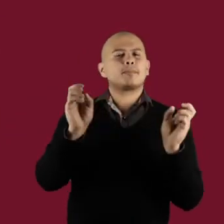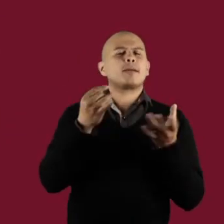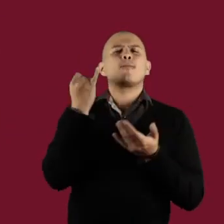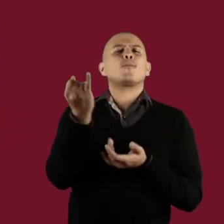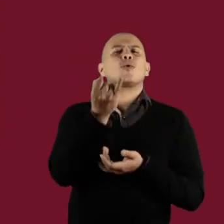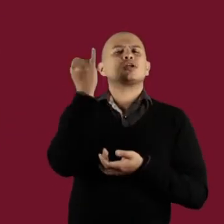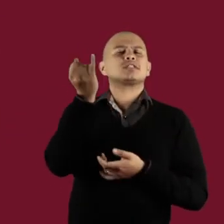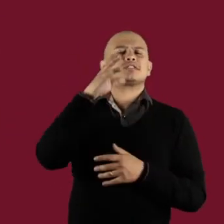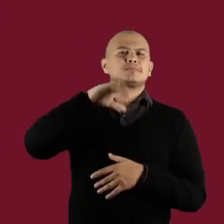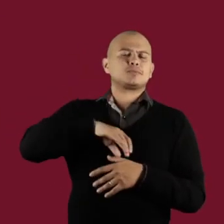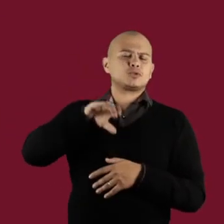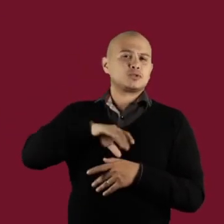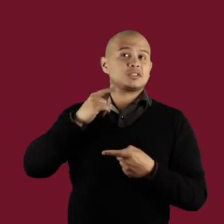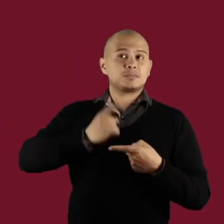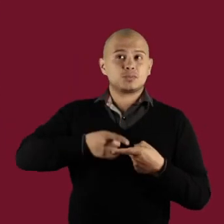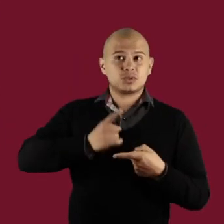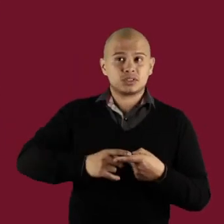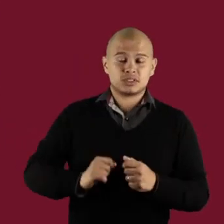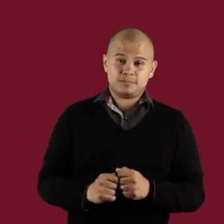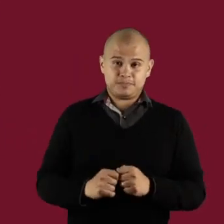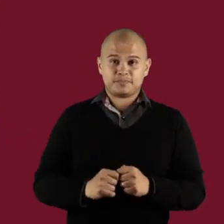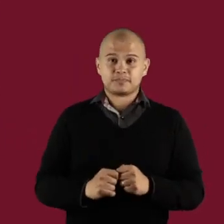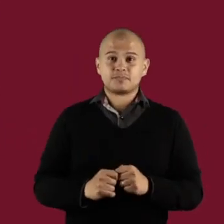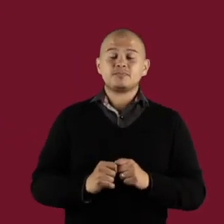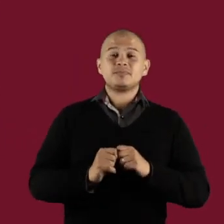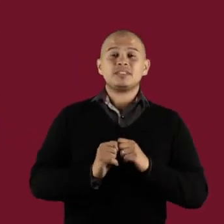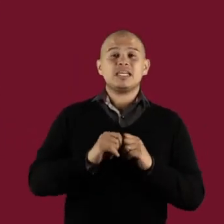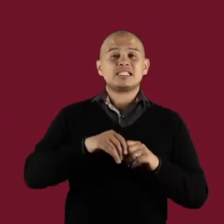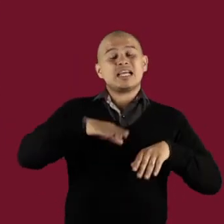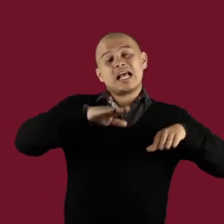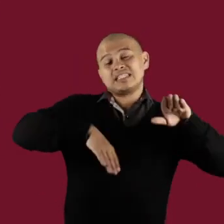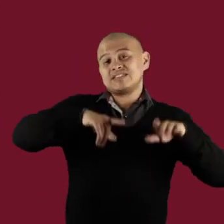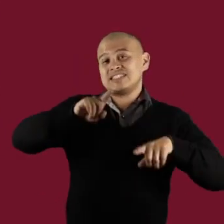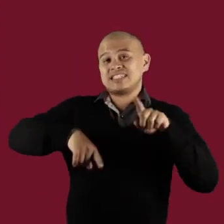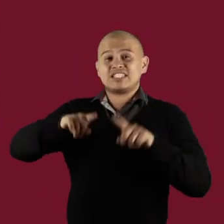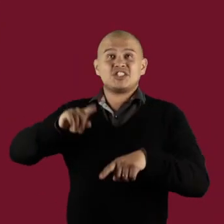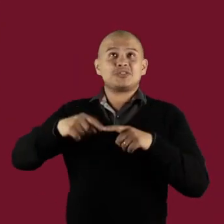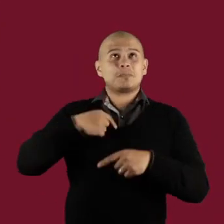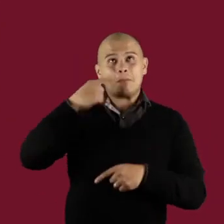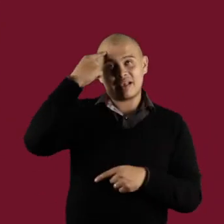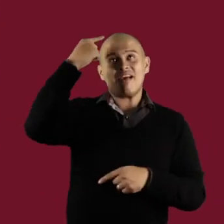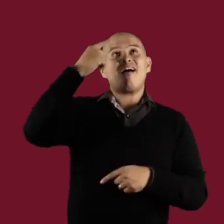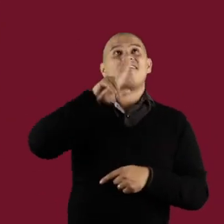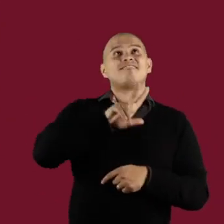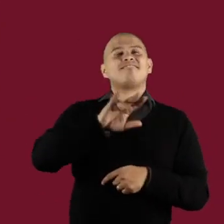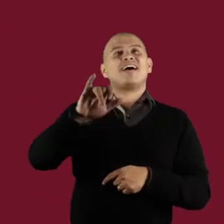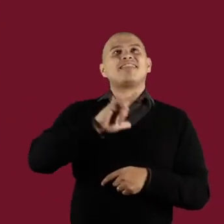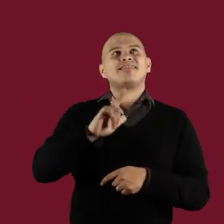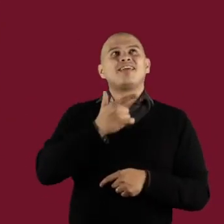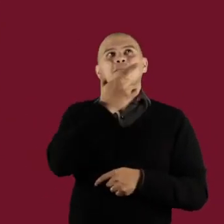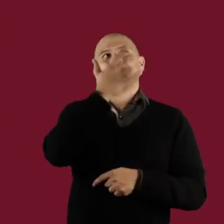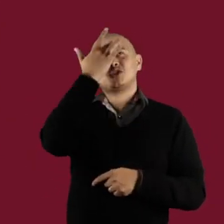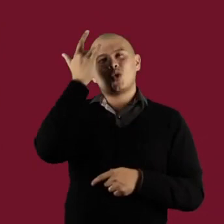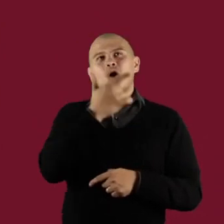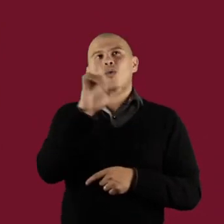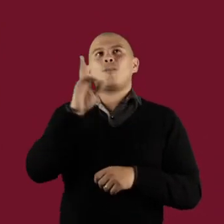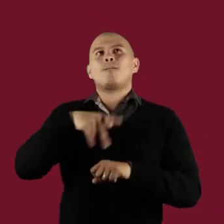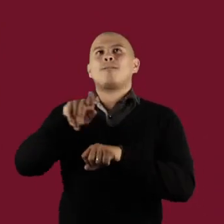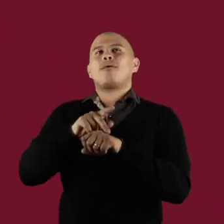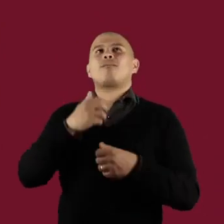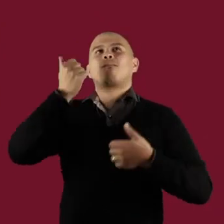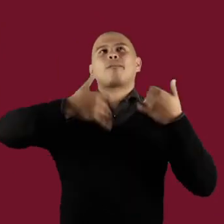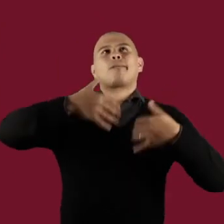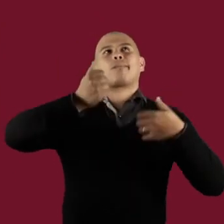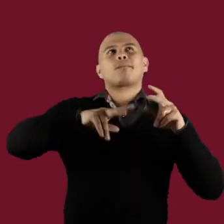mundo de língua portuguesa e que normalmente a gente nem sequer imagina que poderia ter. Então, nós temos